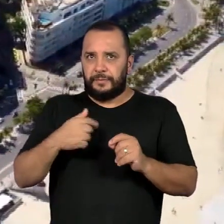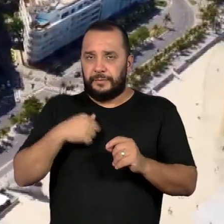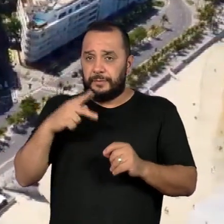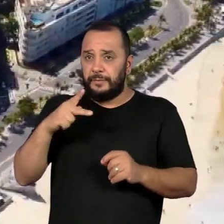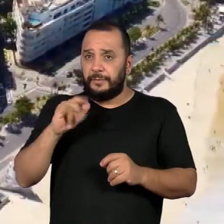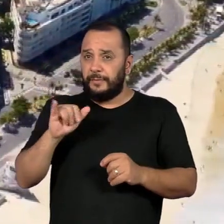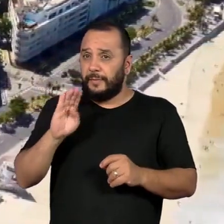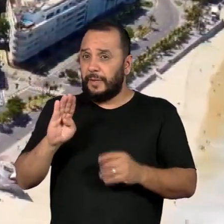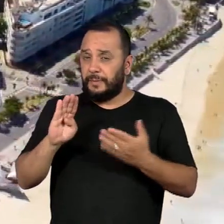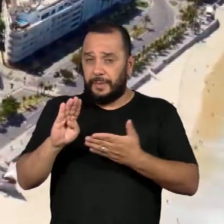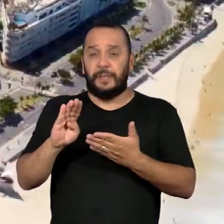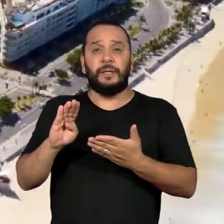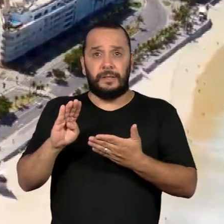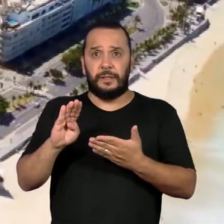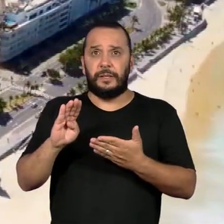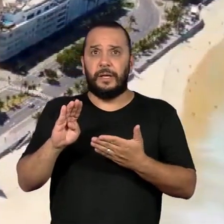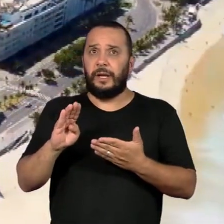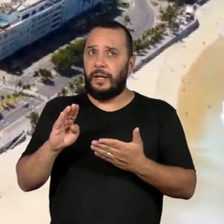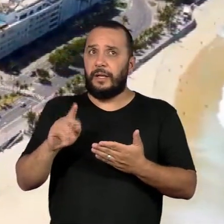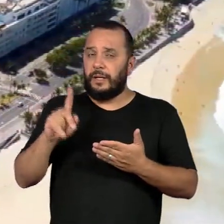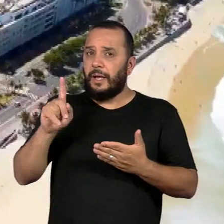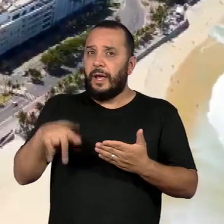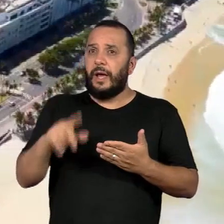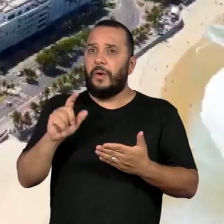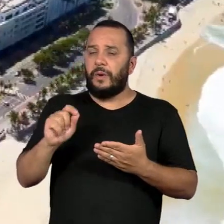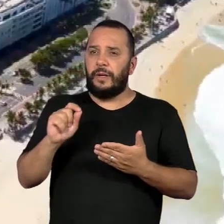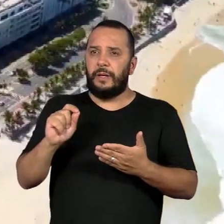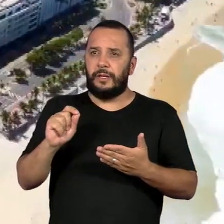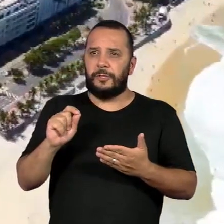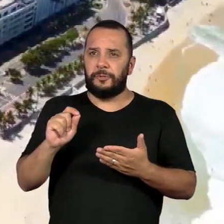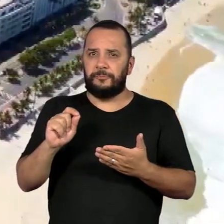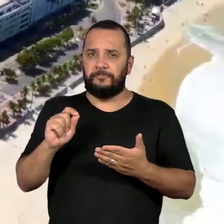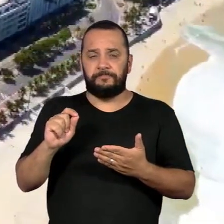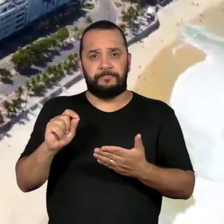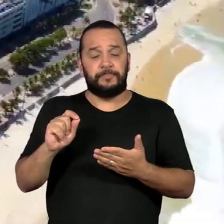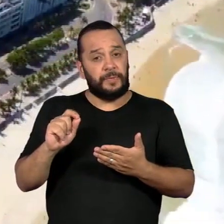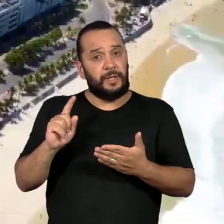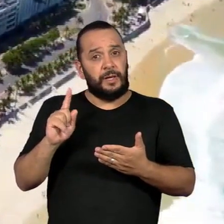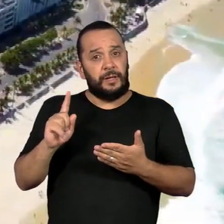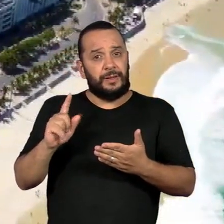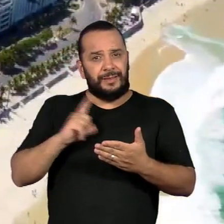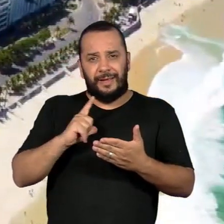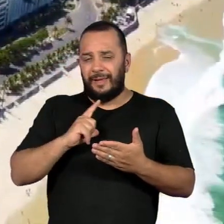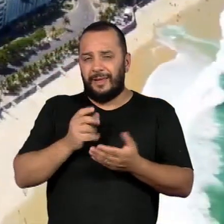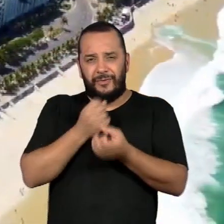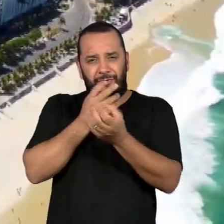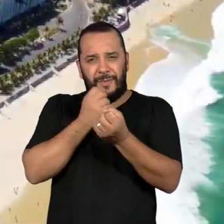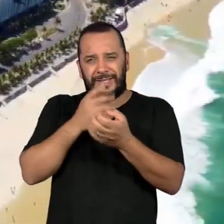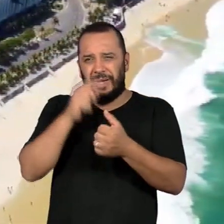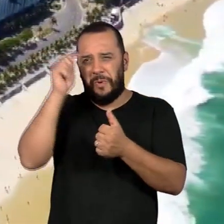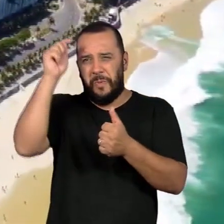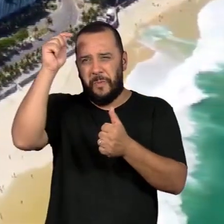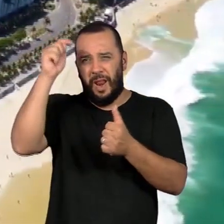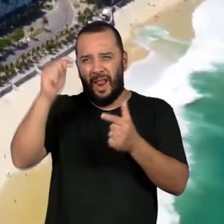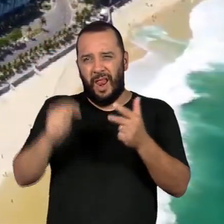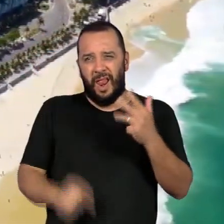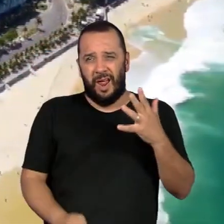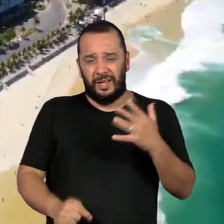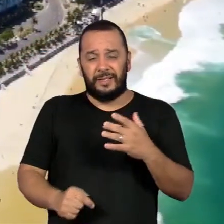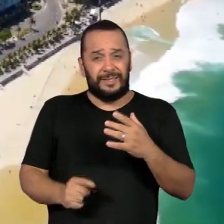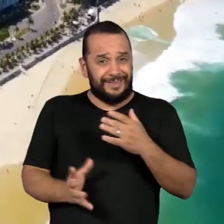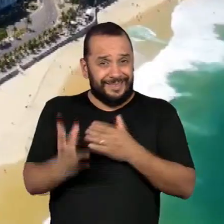que o Produto Interno Bruto ele é vamos dizer assim, uma cesta de informações que ainda não